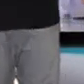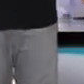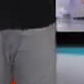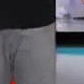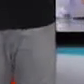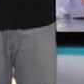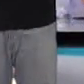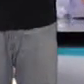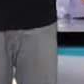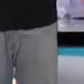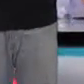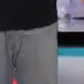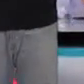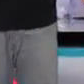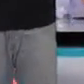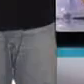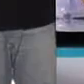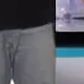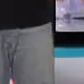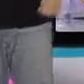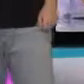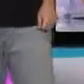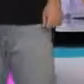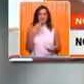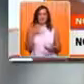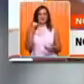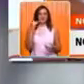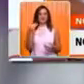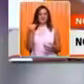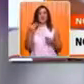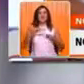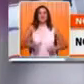a responder a todo tipo de questões todo tipo